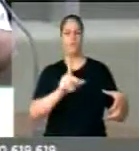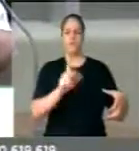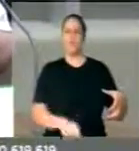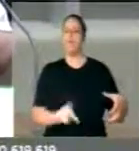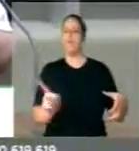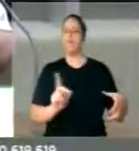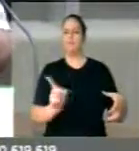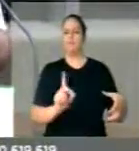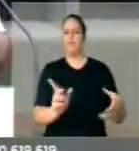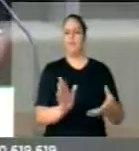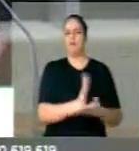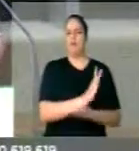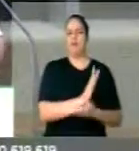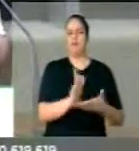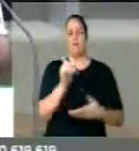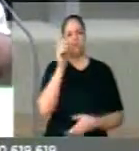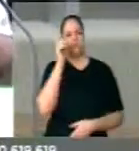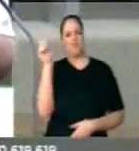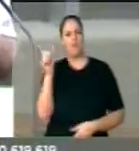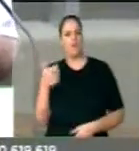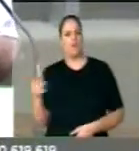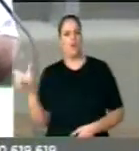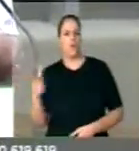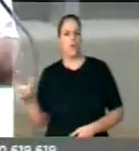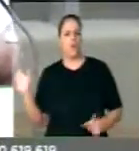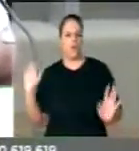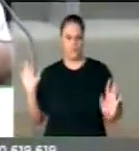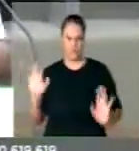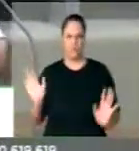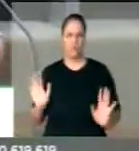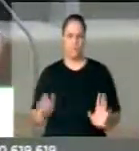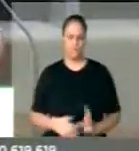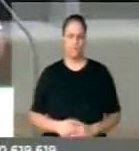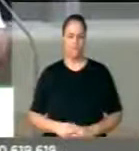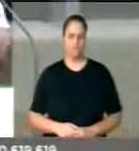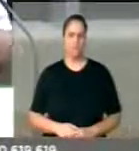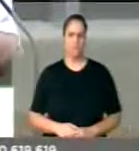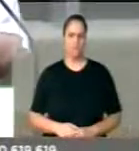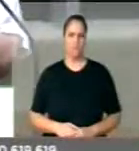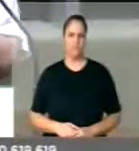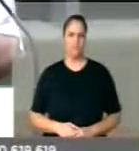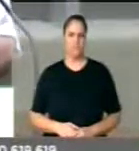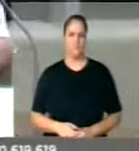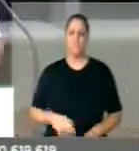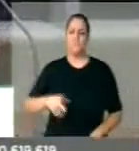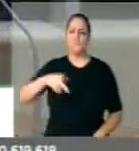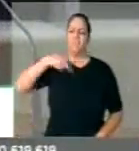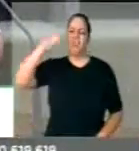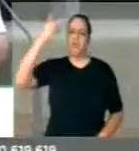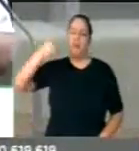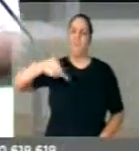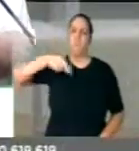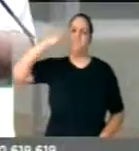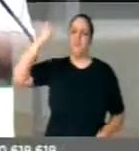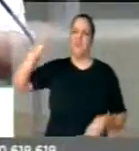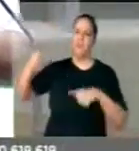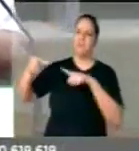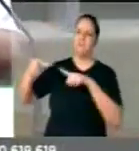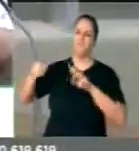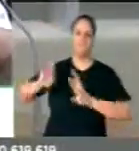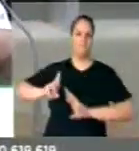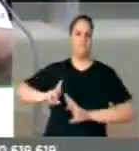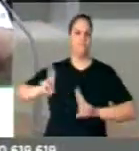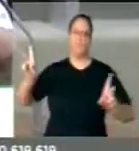candidaturas ligadas ao governo ilegítimo de Michel Temer. Embora usem uma retórica que esconde a